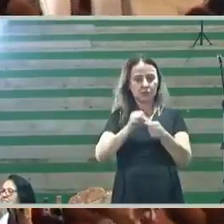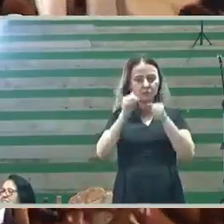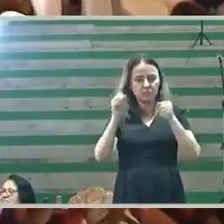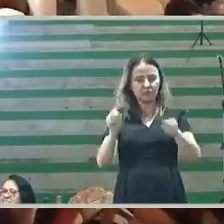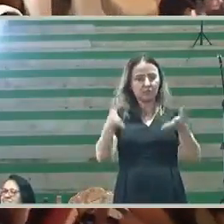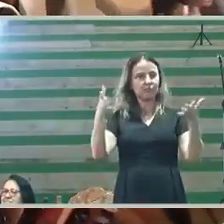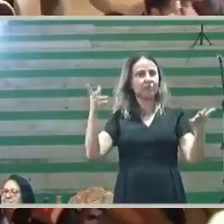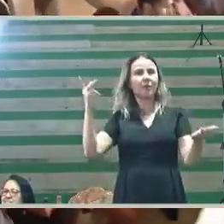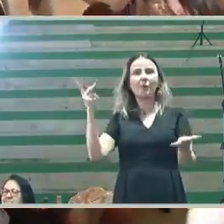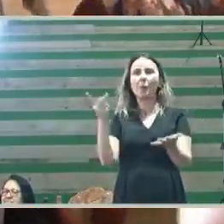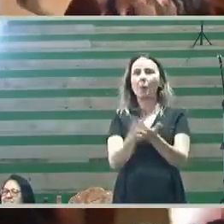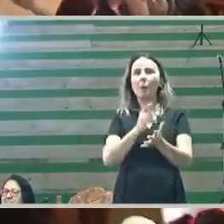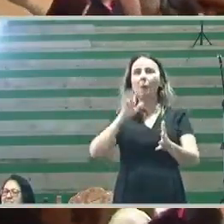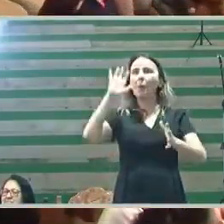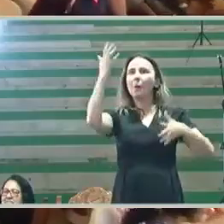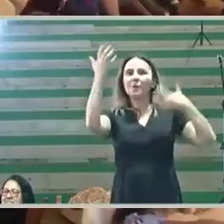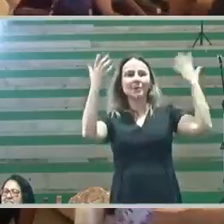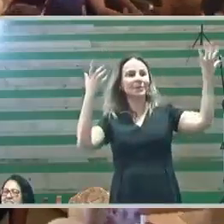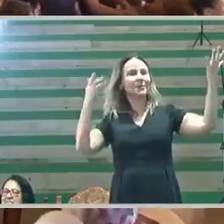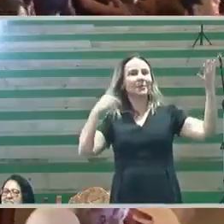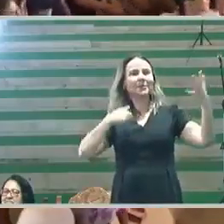aqui,